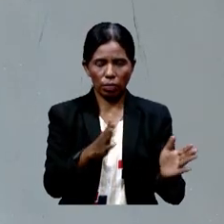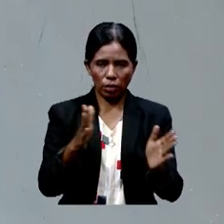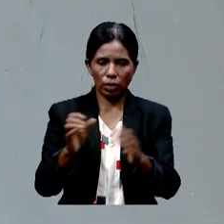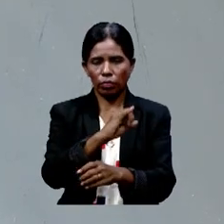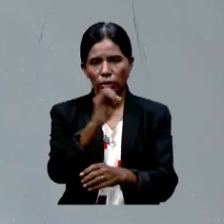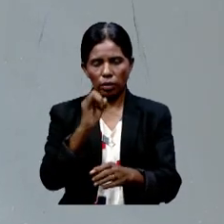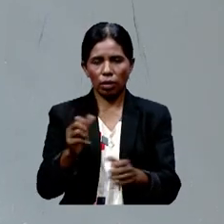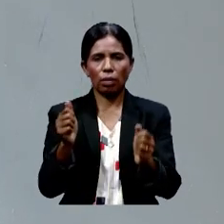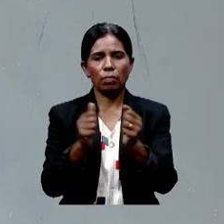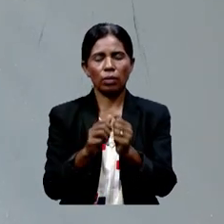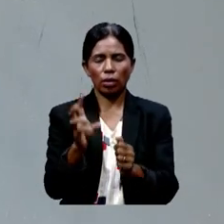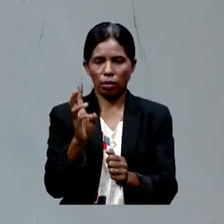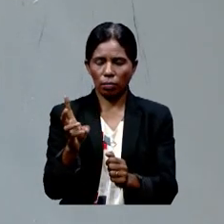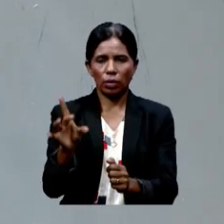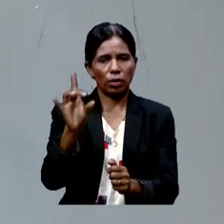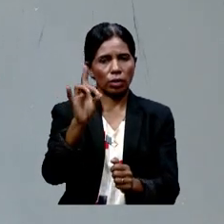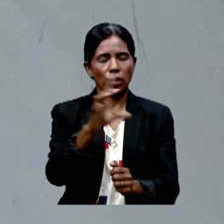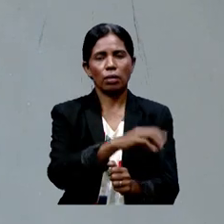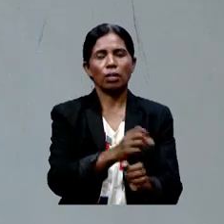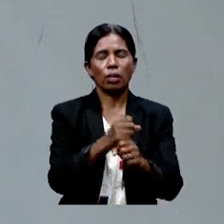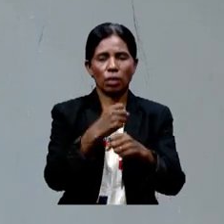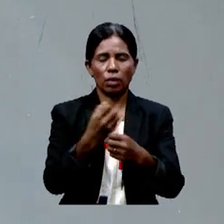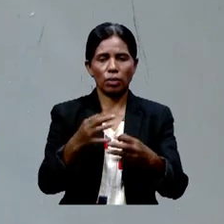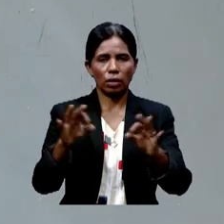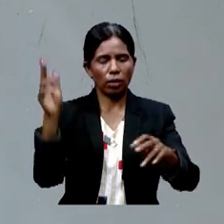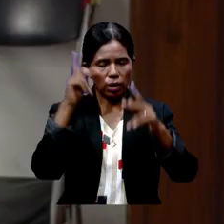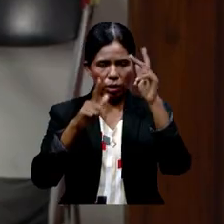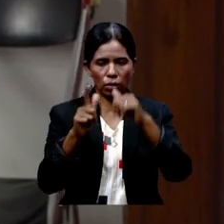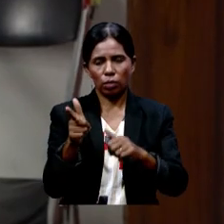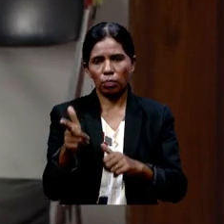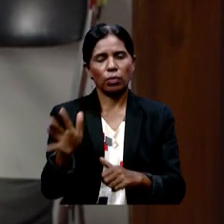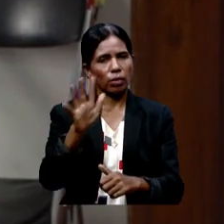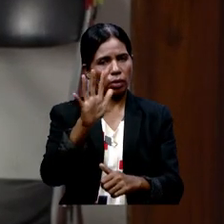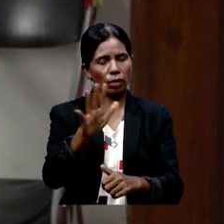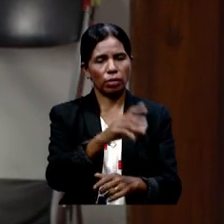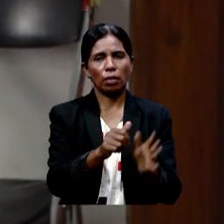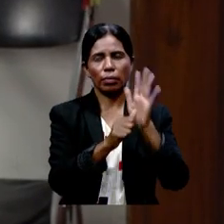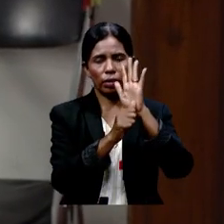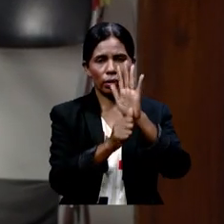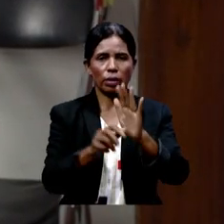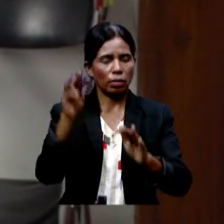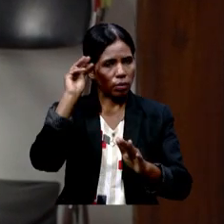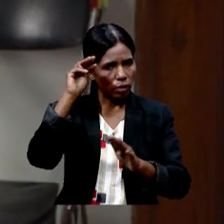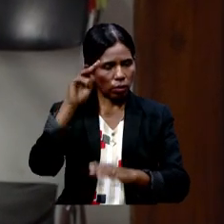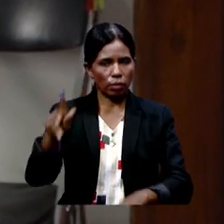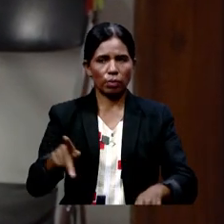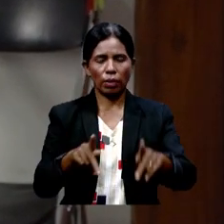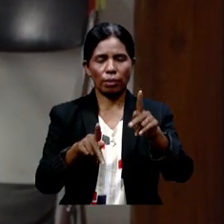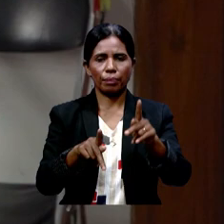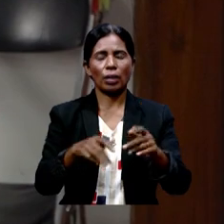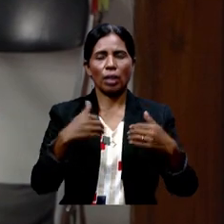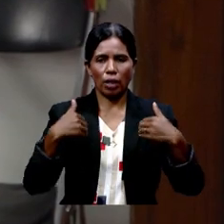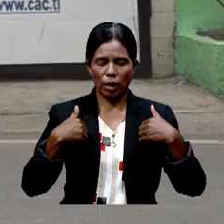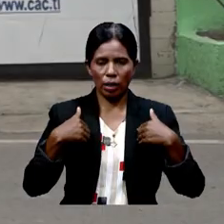a moto que Nulo Rencen Ruado, mas consegue finalizar este caso Rua Nulo Rencen Lima, onde apresenta para o Ministério Público, no Nenhela